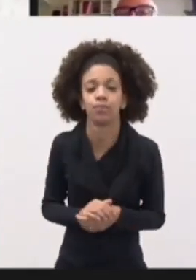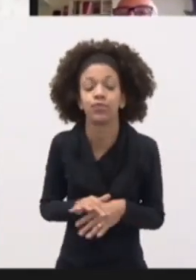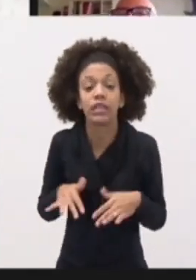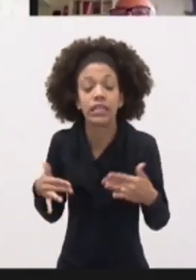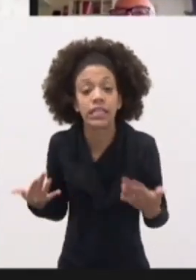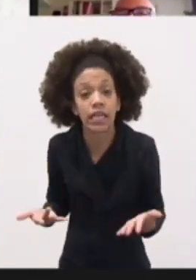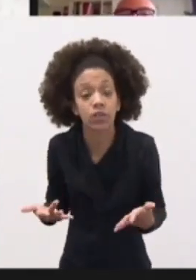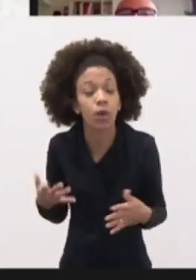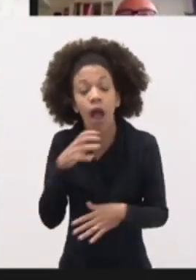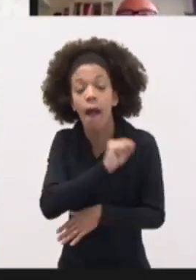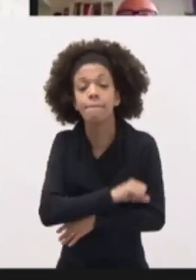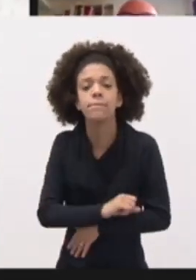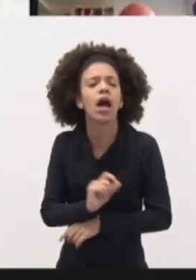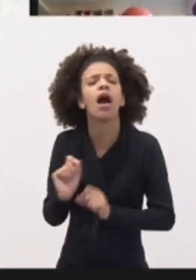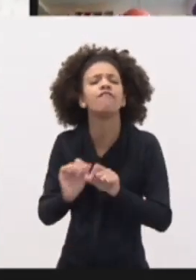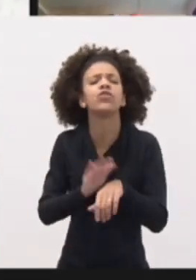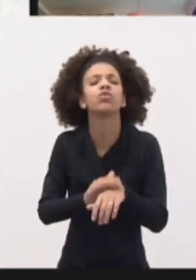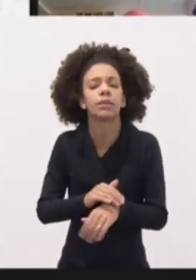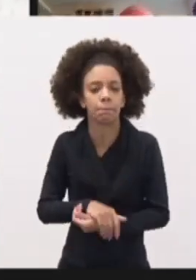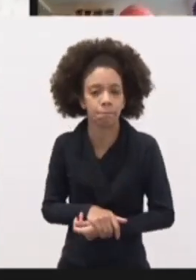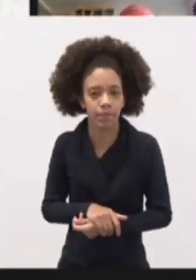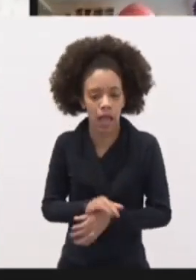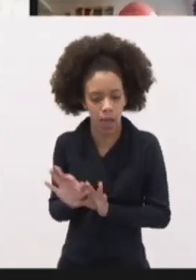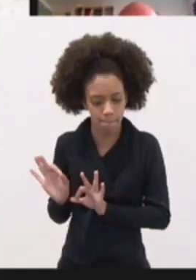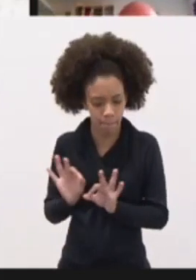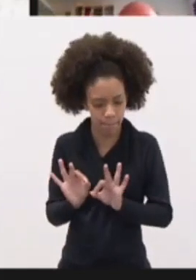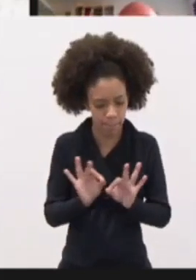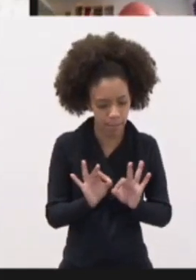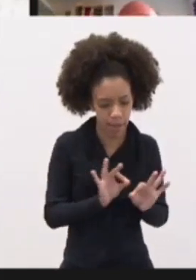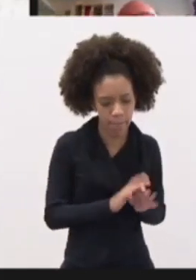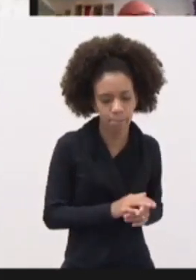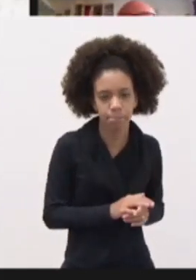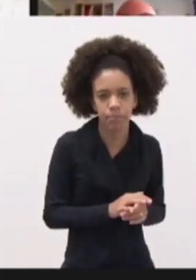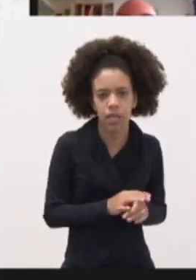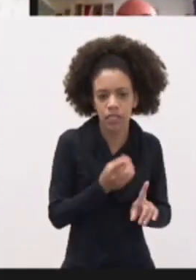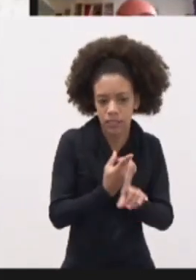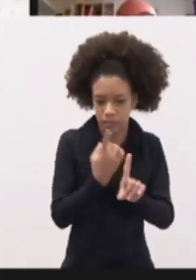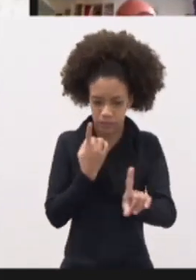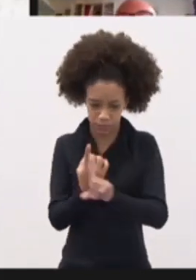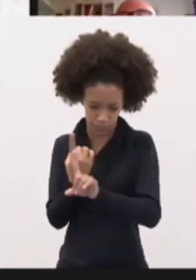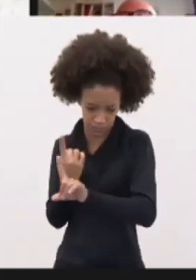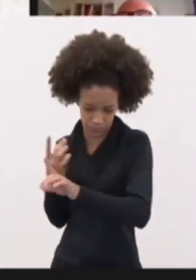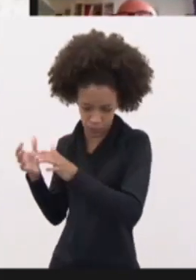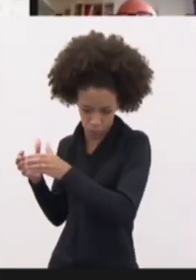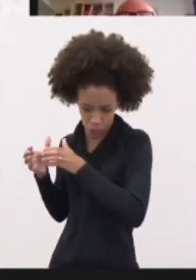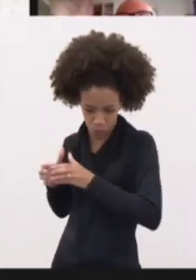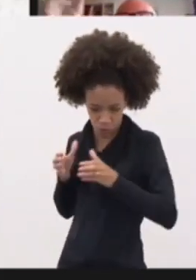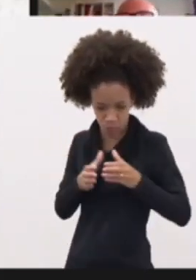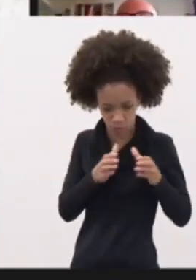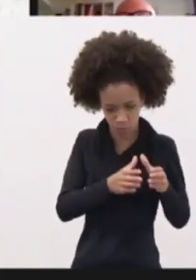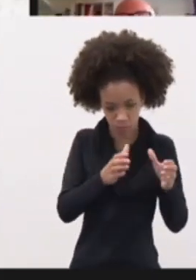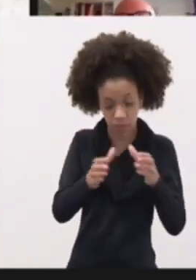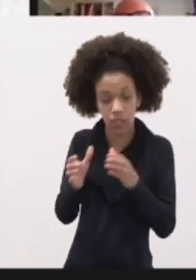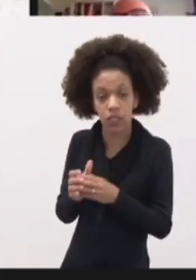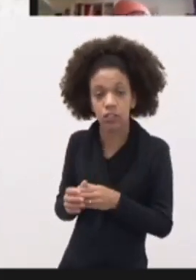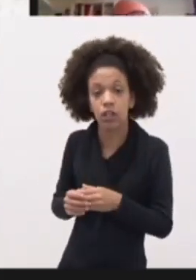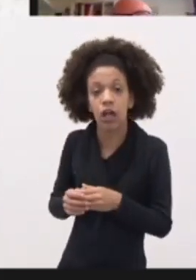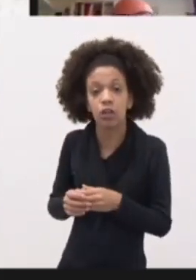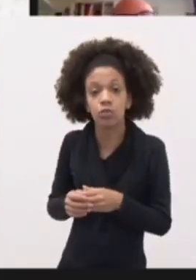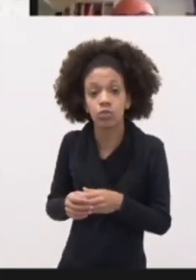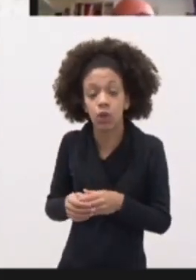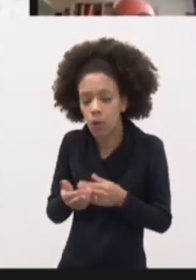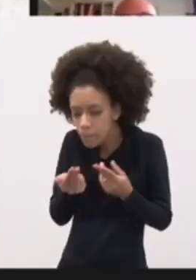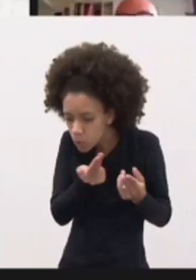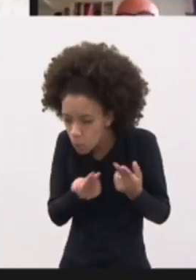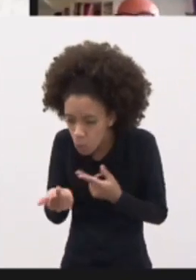logo, o que ela fez? Ela organizou a turma, separou estudantes em grupos, de acordo com a necessidade de aprendizagem deles. Bacana, é